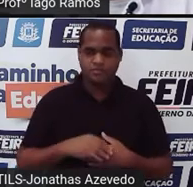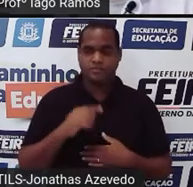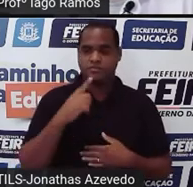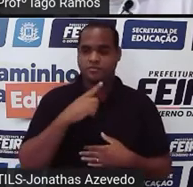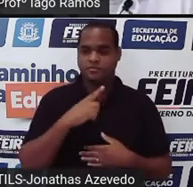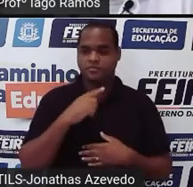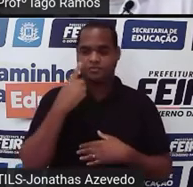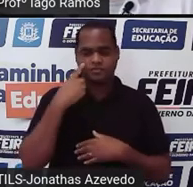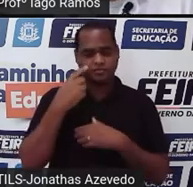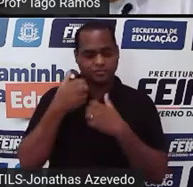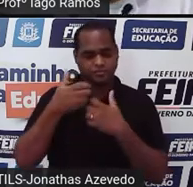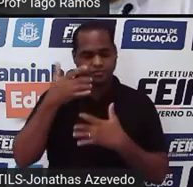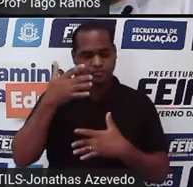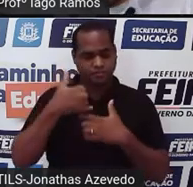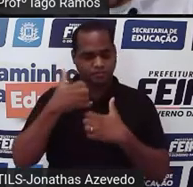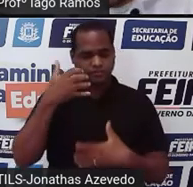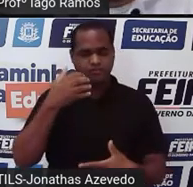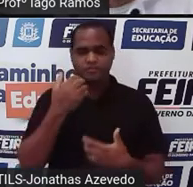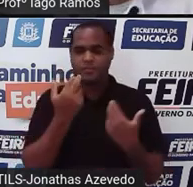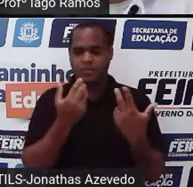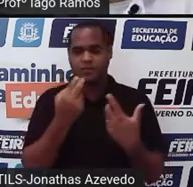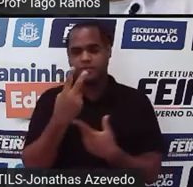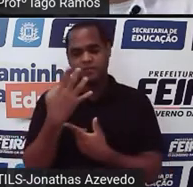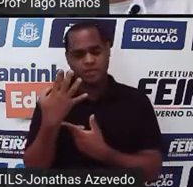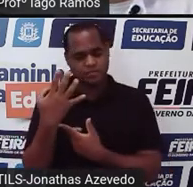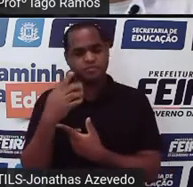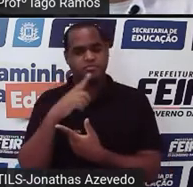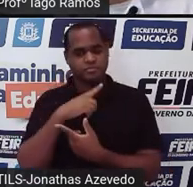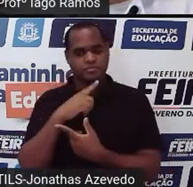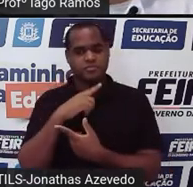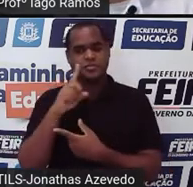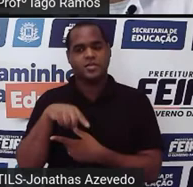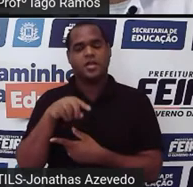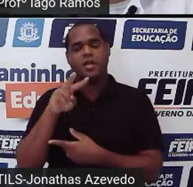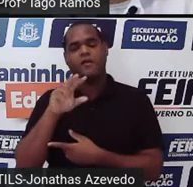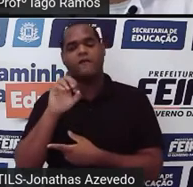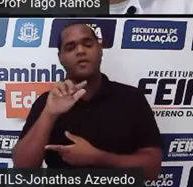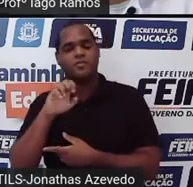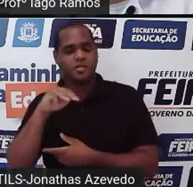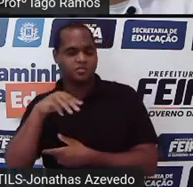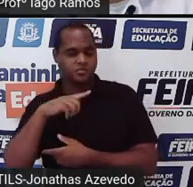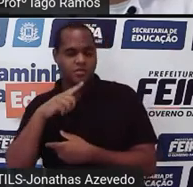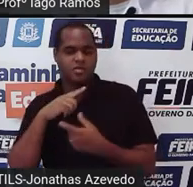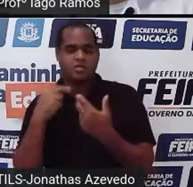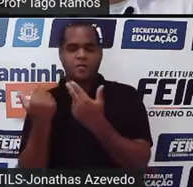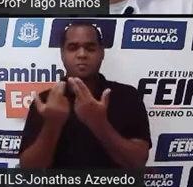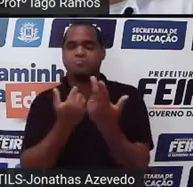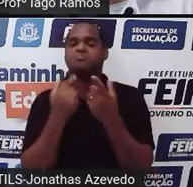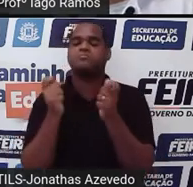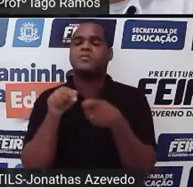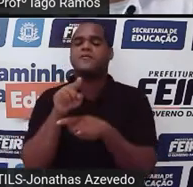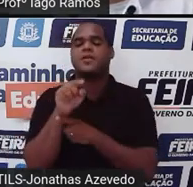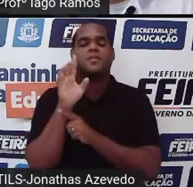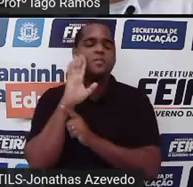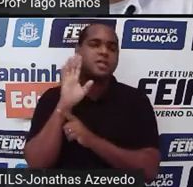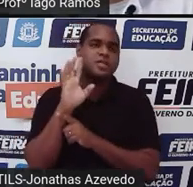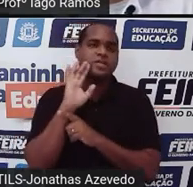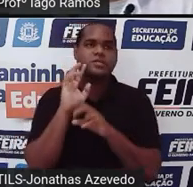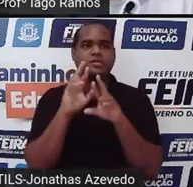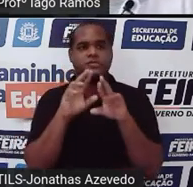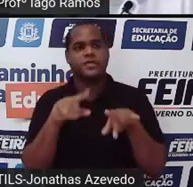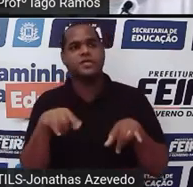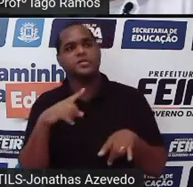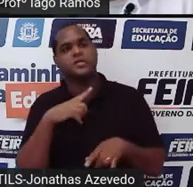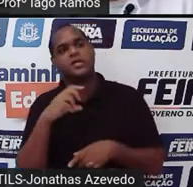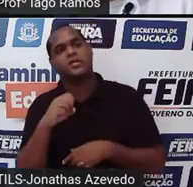medida igual a 24 para o volume de um paralelepípedo amor você tinha que pensar em forma